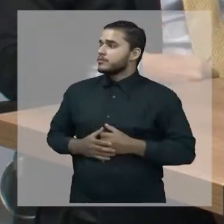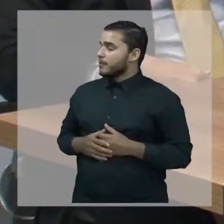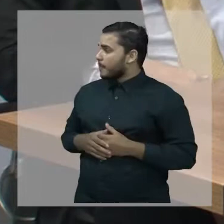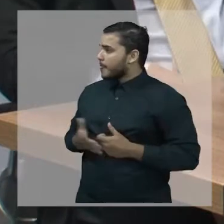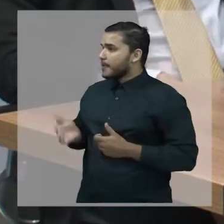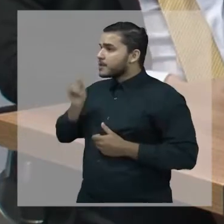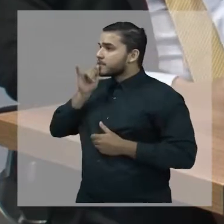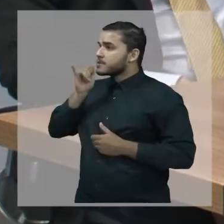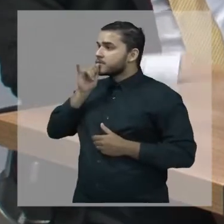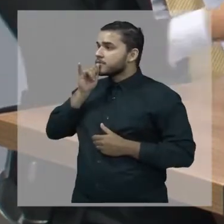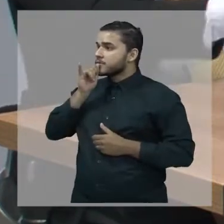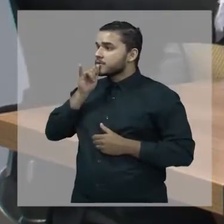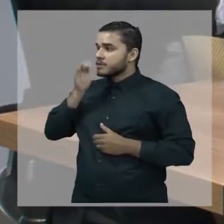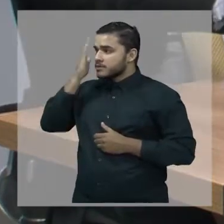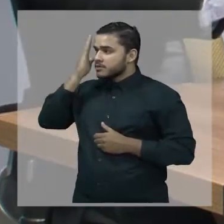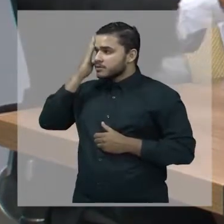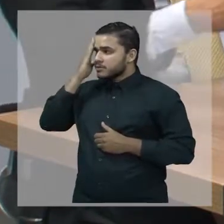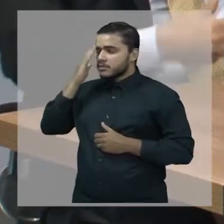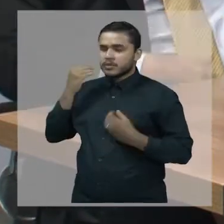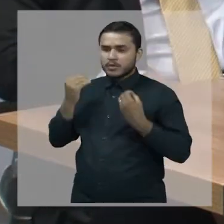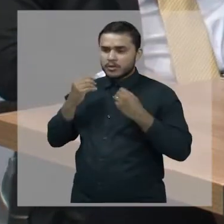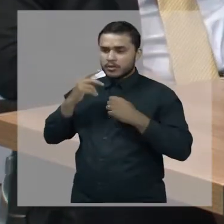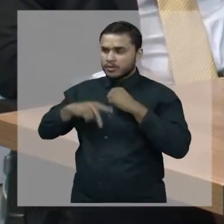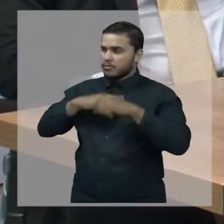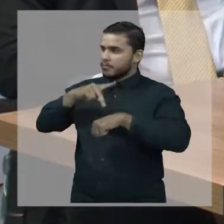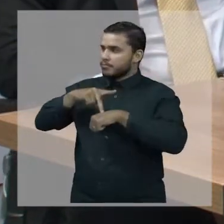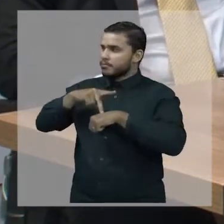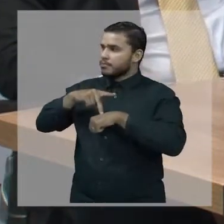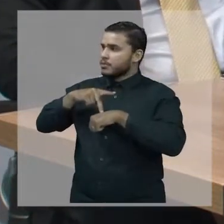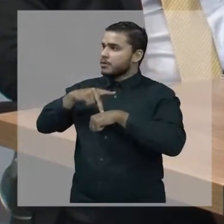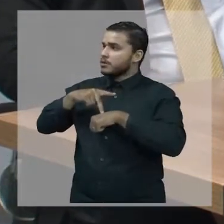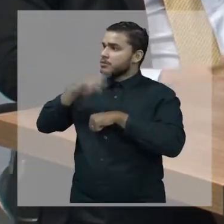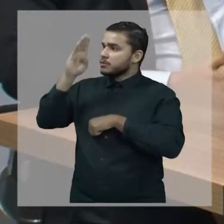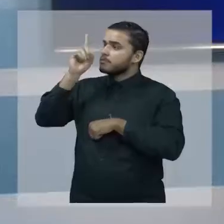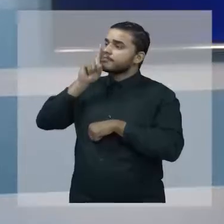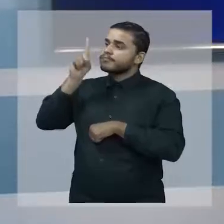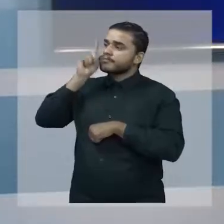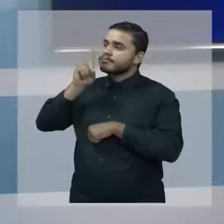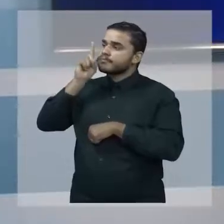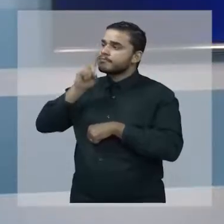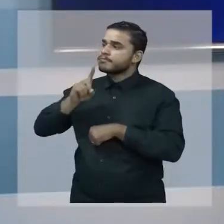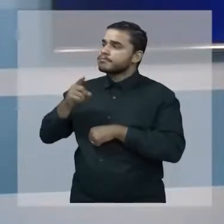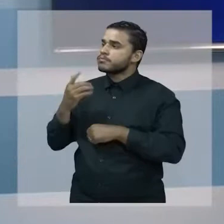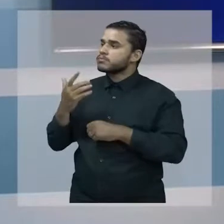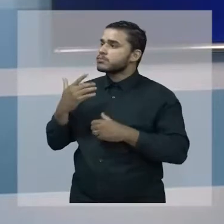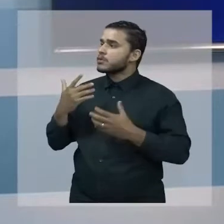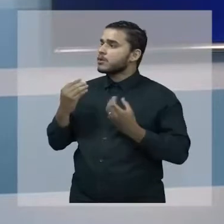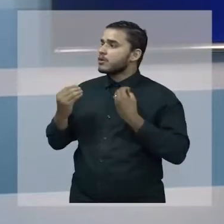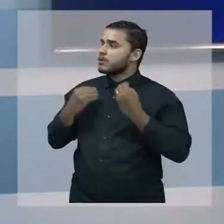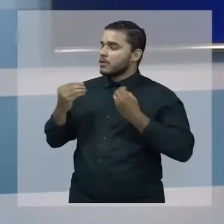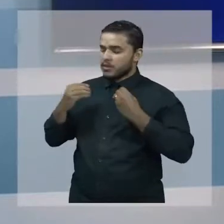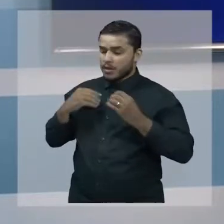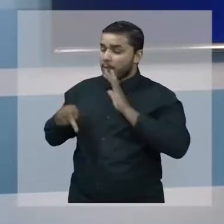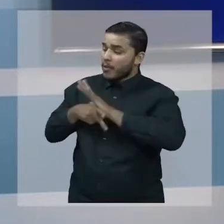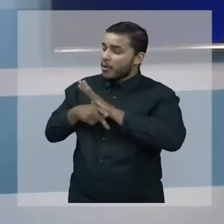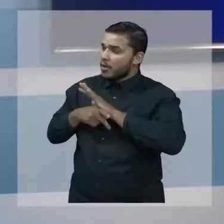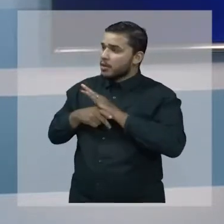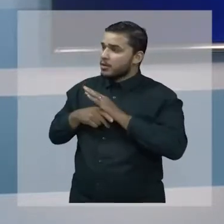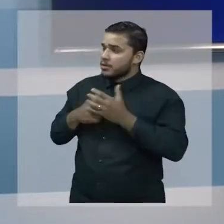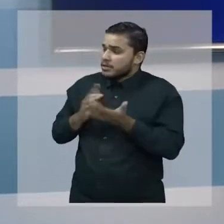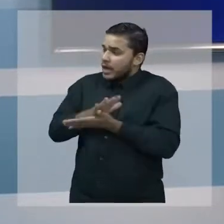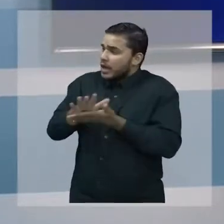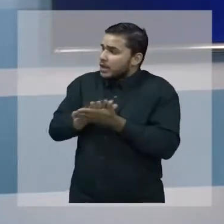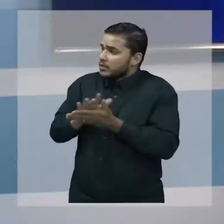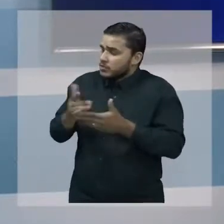riquíssimo. O Estado Então, americano não é não? é minúsculo em relação ao nosso. Mas, quem disse? O Estado americano tem uma presença enorme. E o Maia. estatal americano? Isso